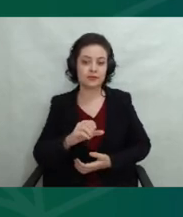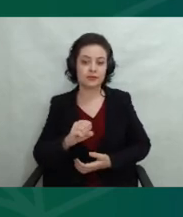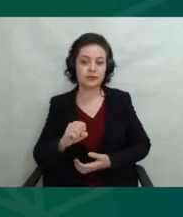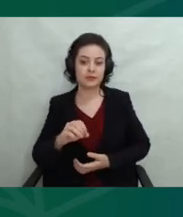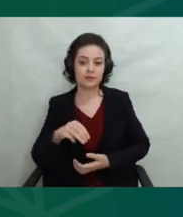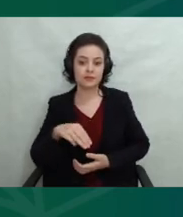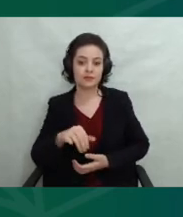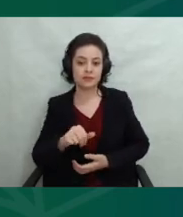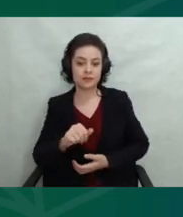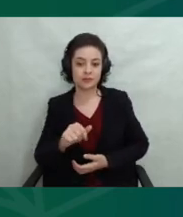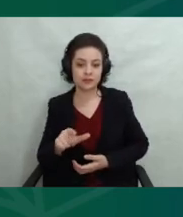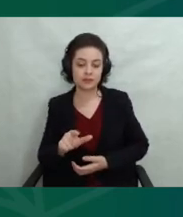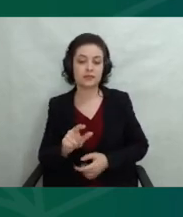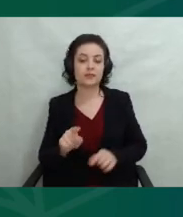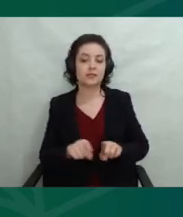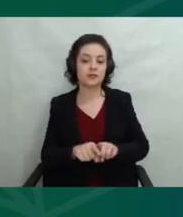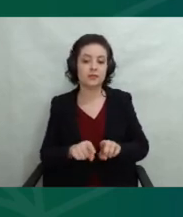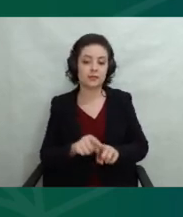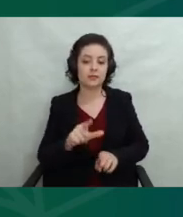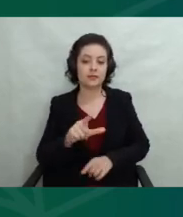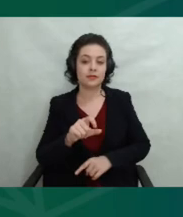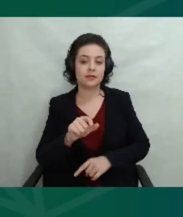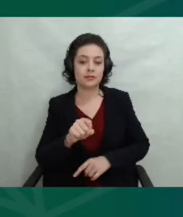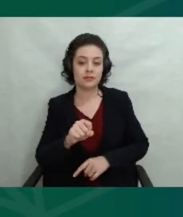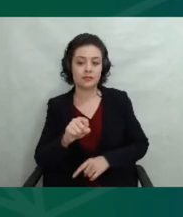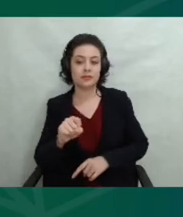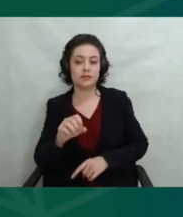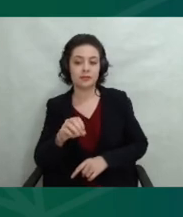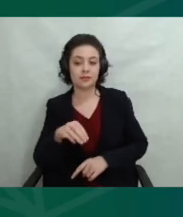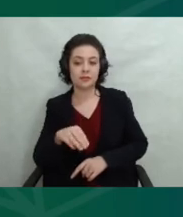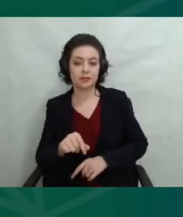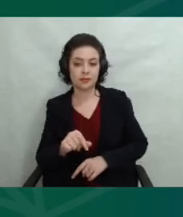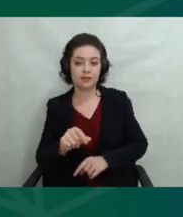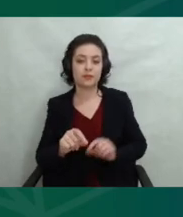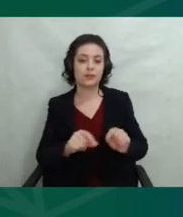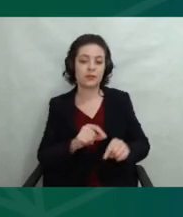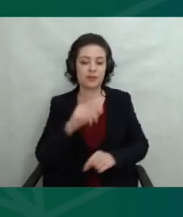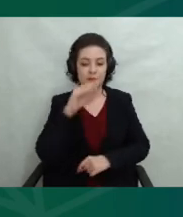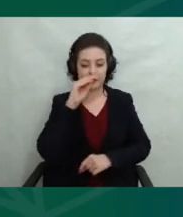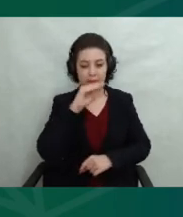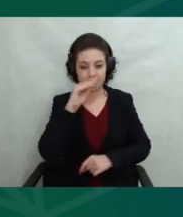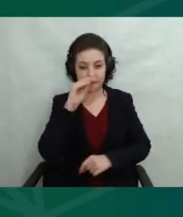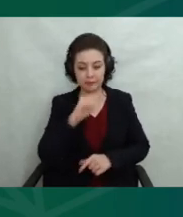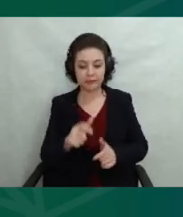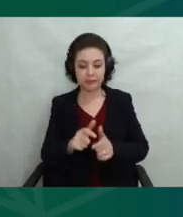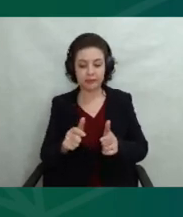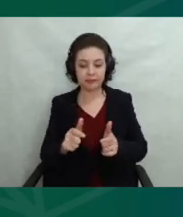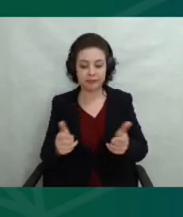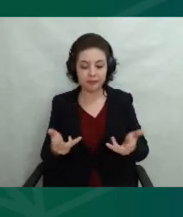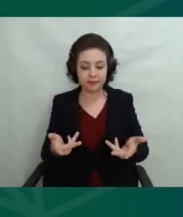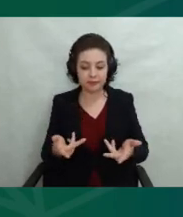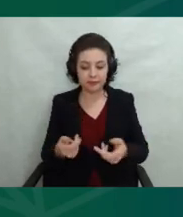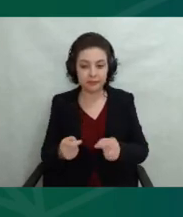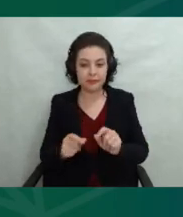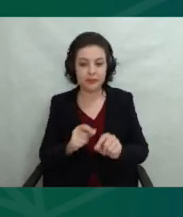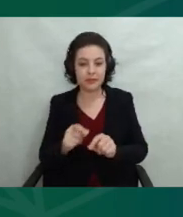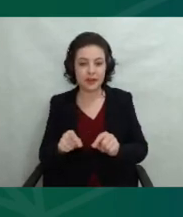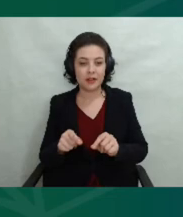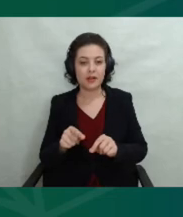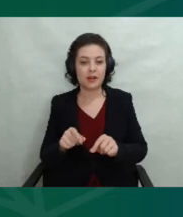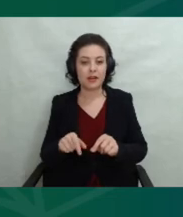literatura. O lisossomotropismo, em função da fluoxetina ser uma base fraca, ela tem uma grande afinidade com os lisossomos, faz com que ela se acumule